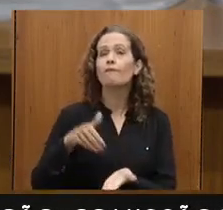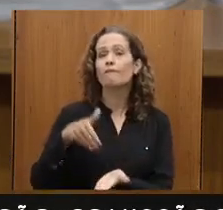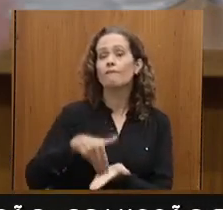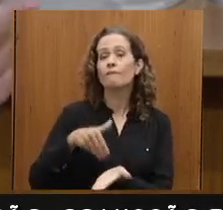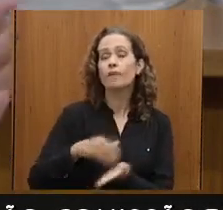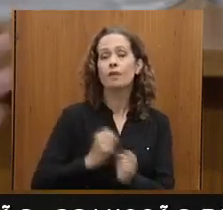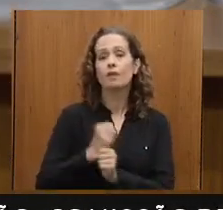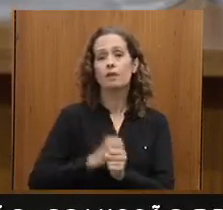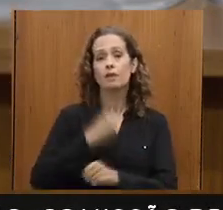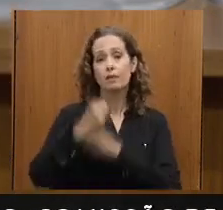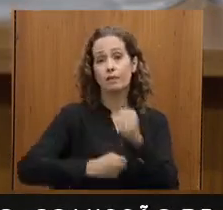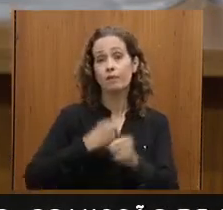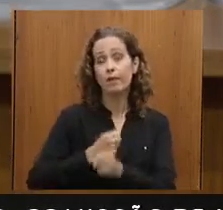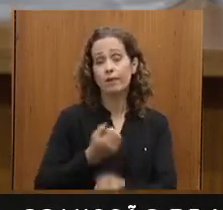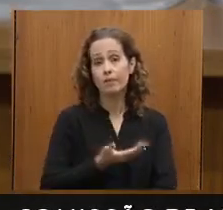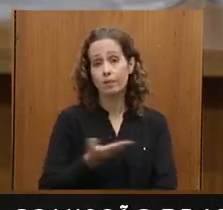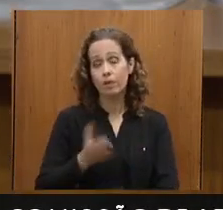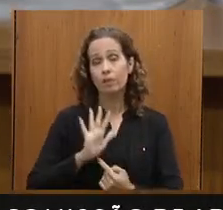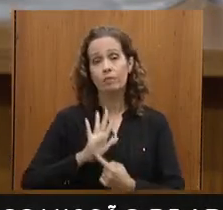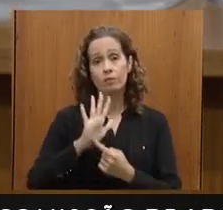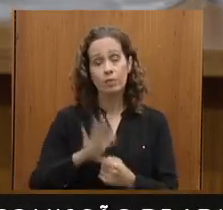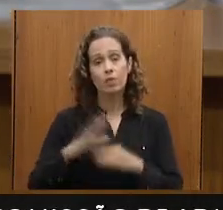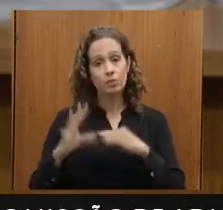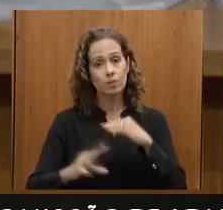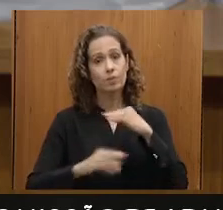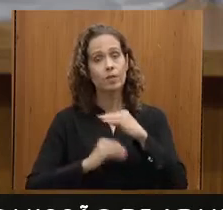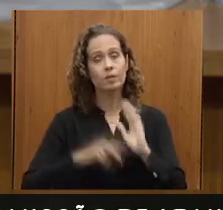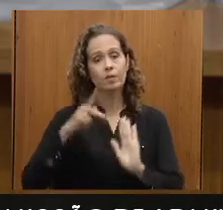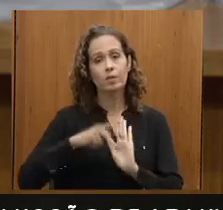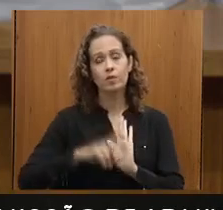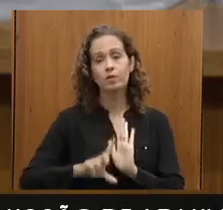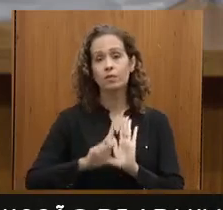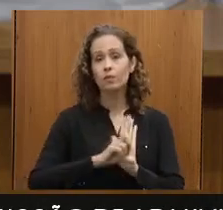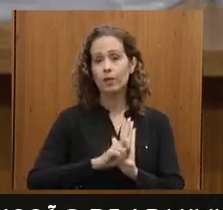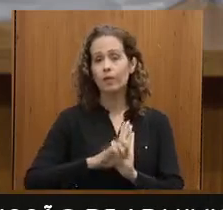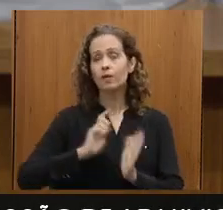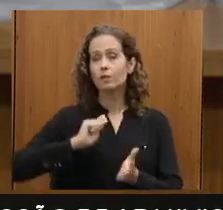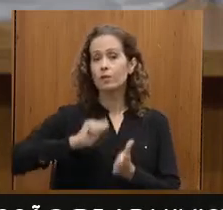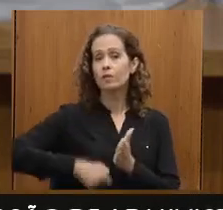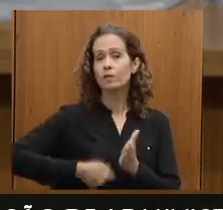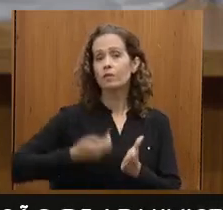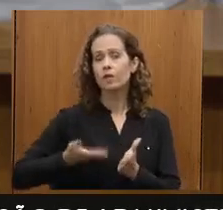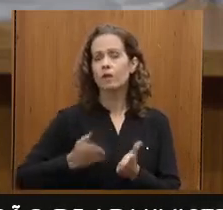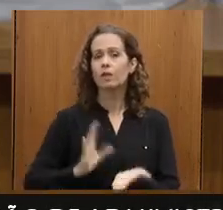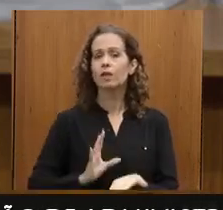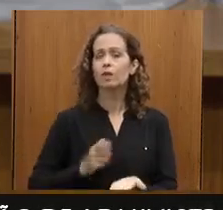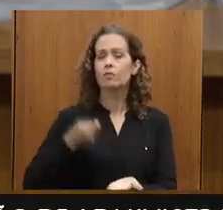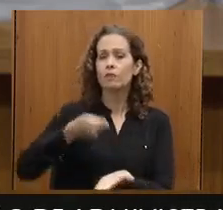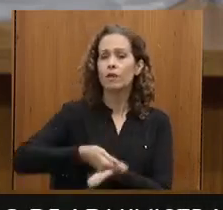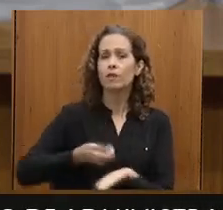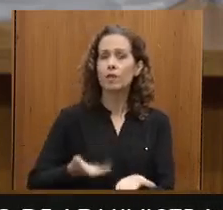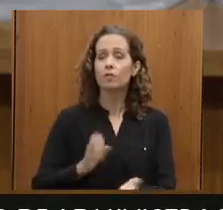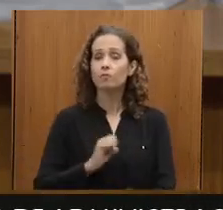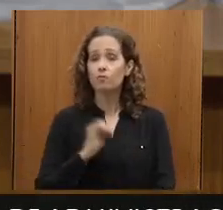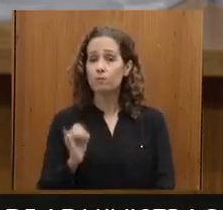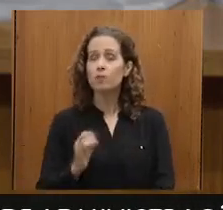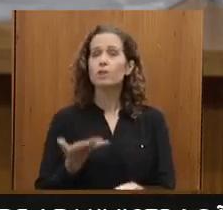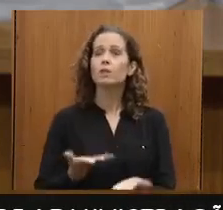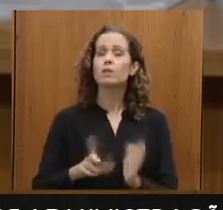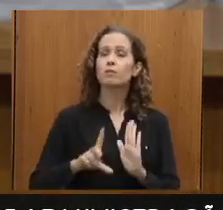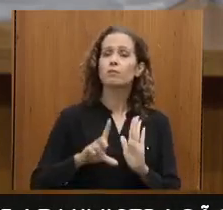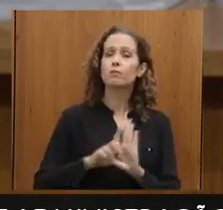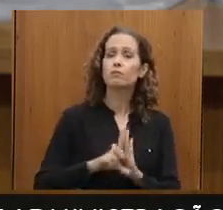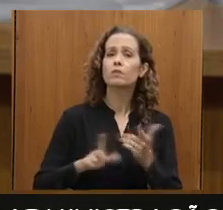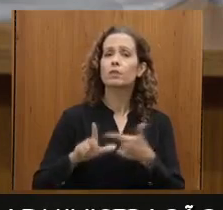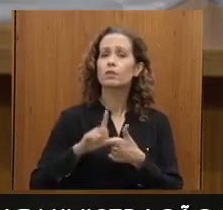a senhora apresentou uma emenda, um projeto de lei que autorizaria esse abono, com certeza, se houver autorização legislativa,